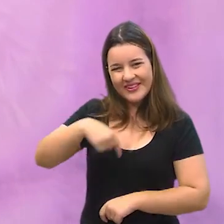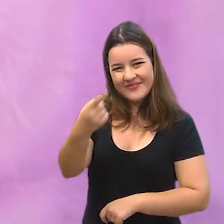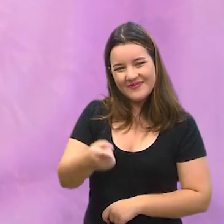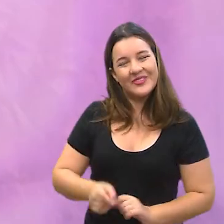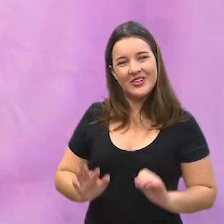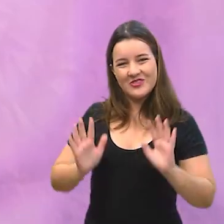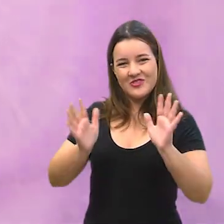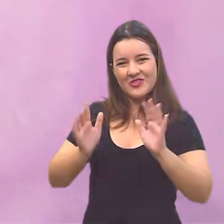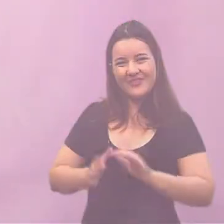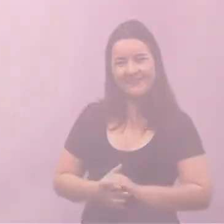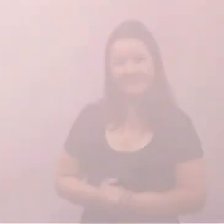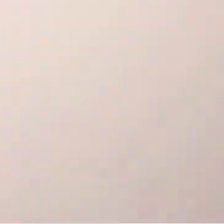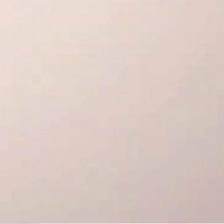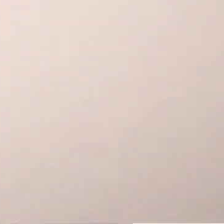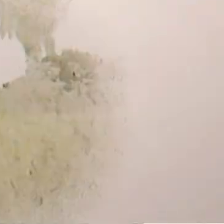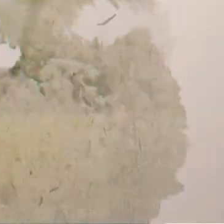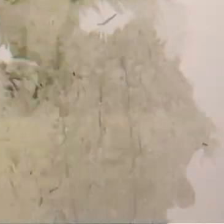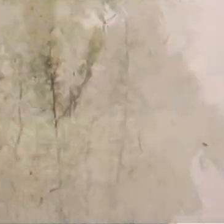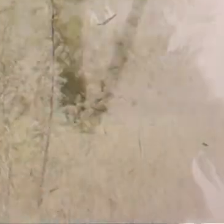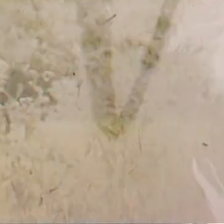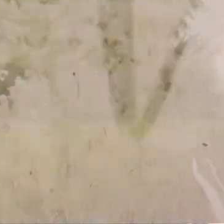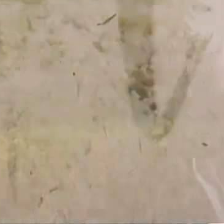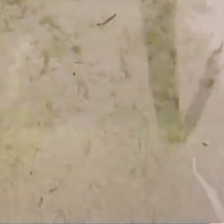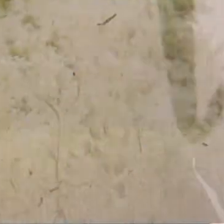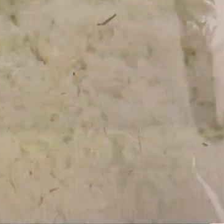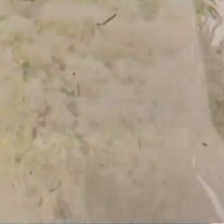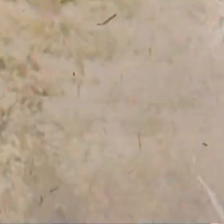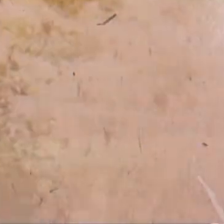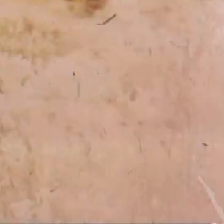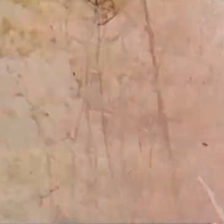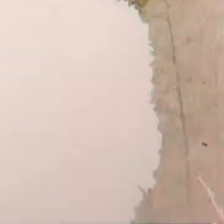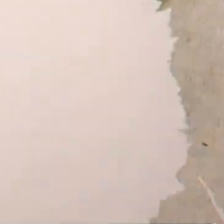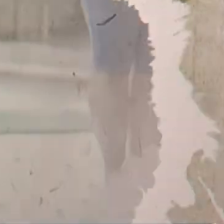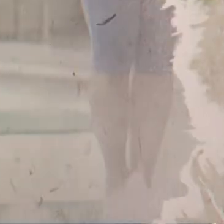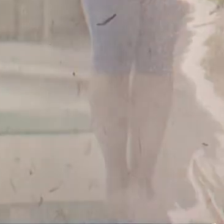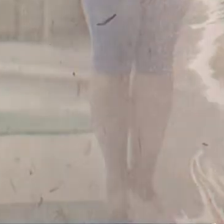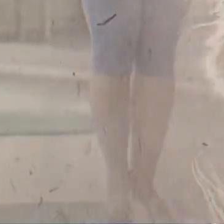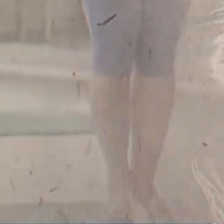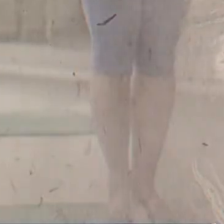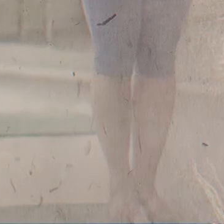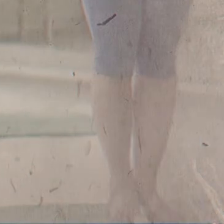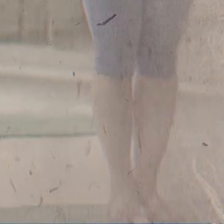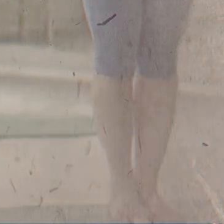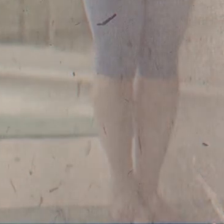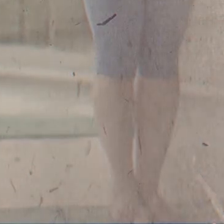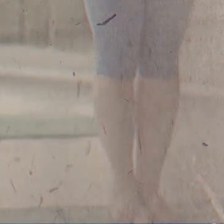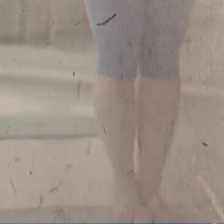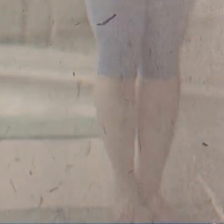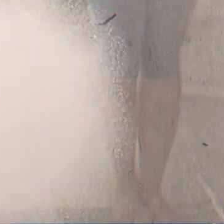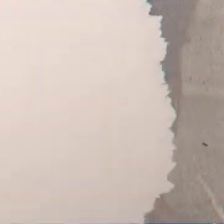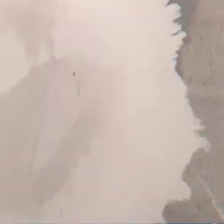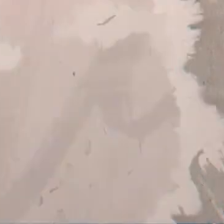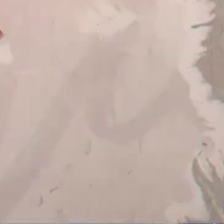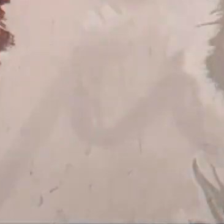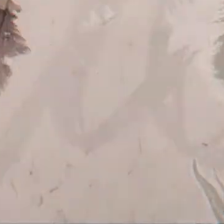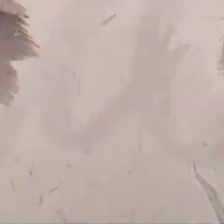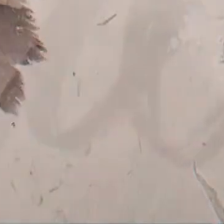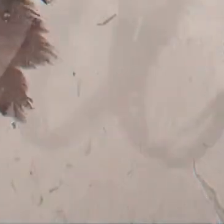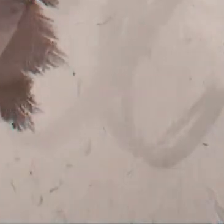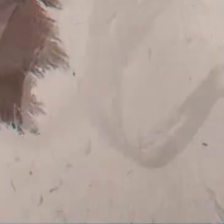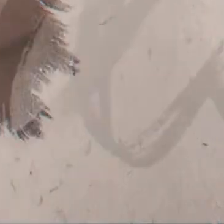o bebê sem estar infectado, né, pelo vírus HIV, inclusive por parto normal, se for o caso, né? Então, assim,